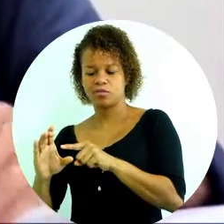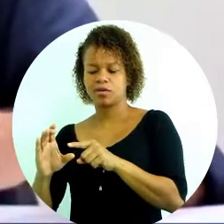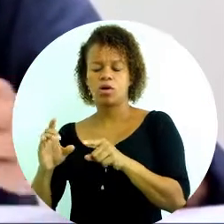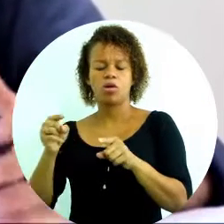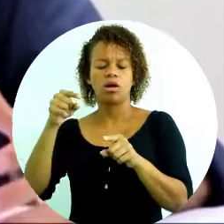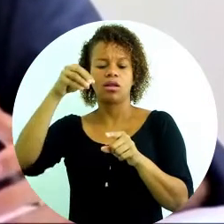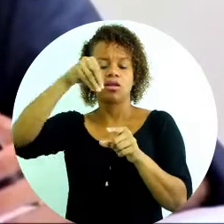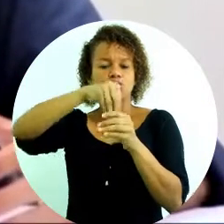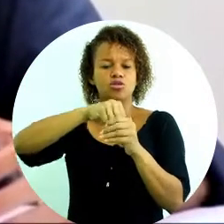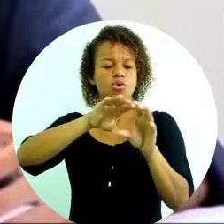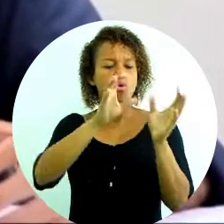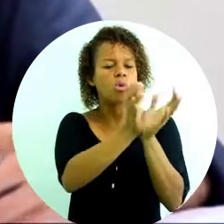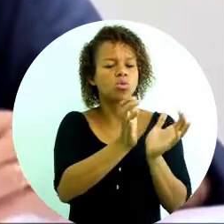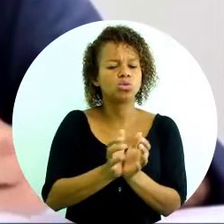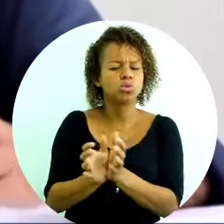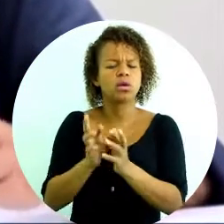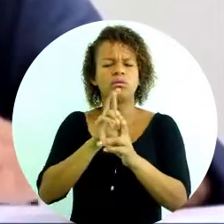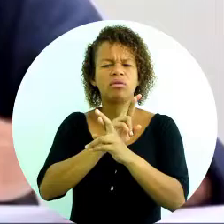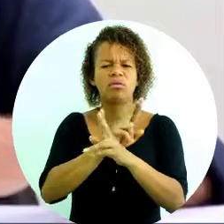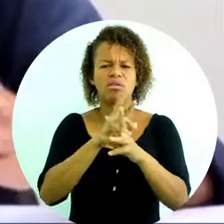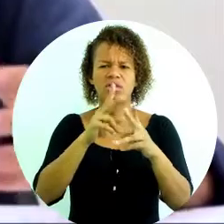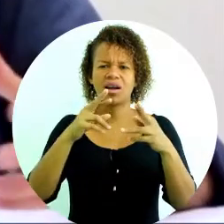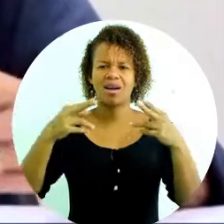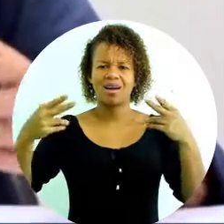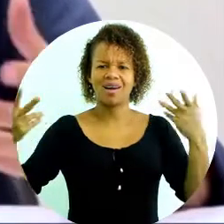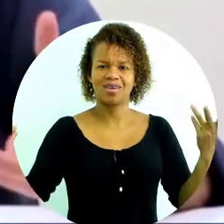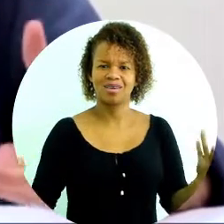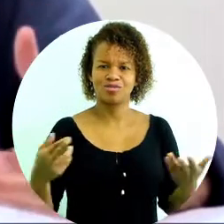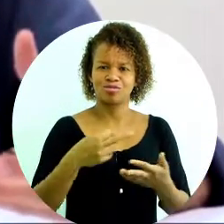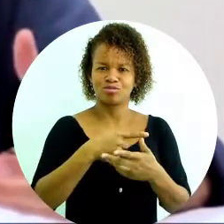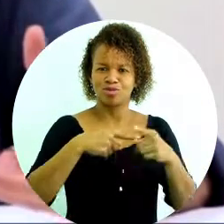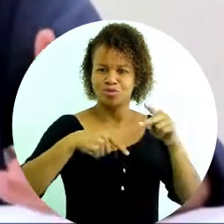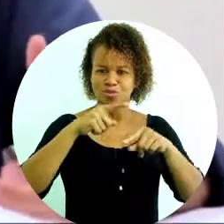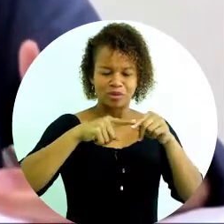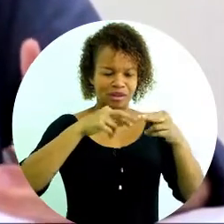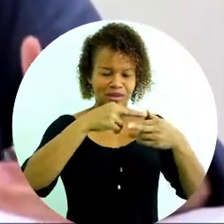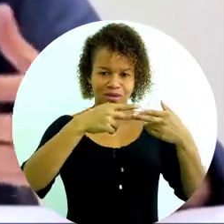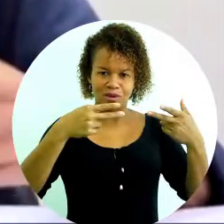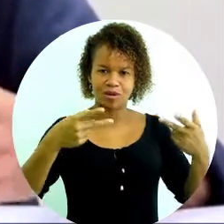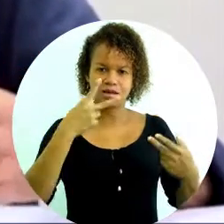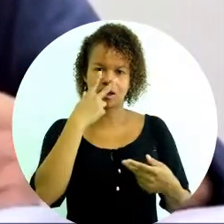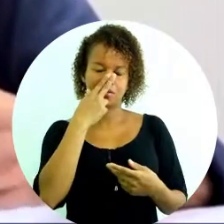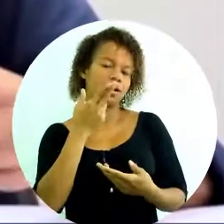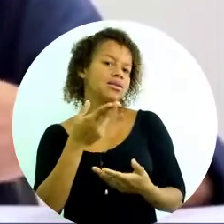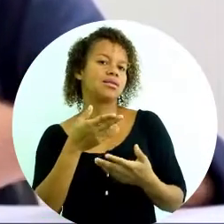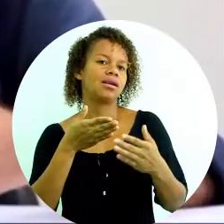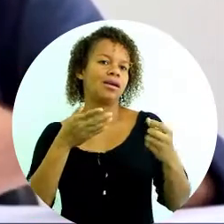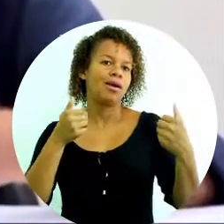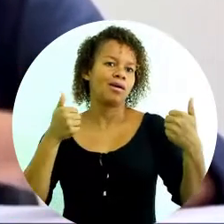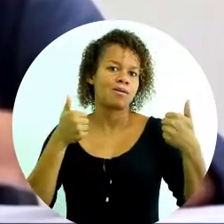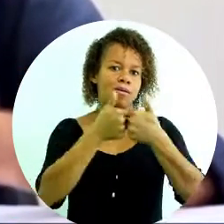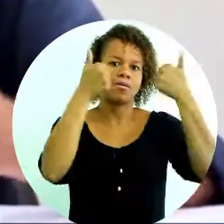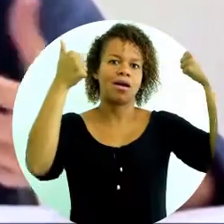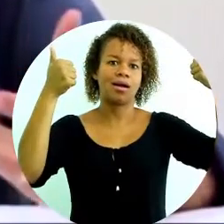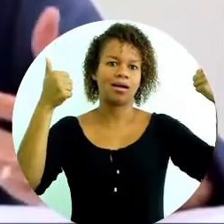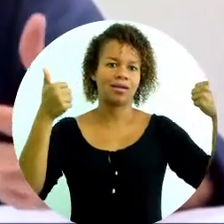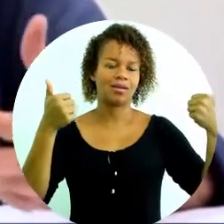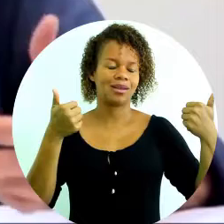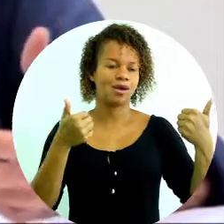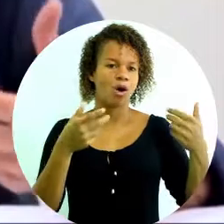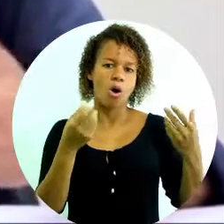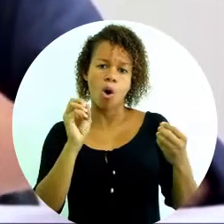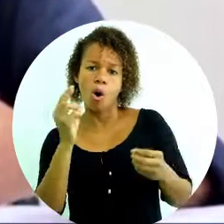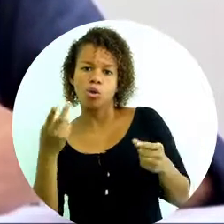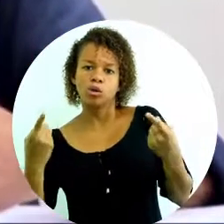civil. Dentro desse conjunto, nós temos uma série de ideologias que se contrapõem, combatem, se